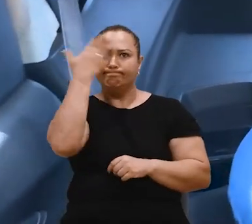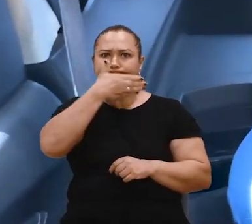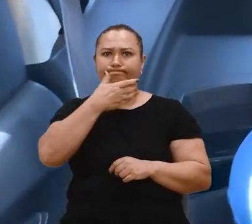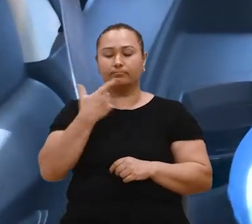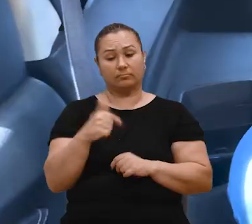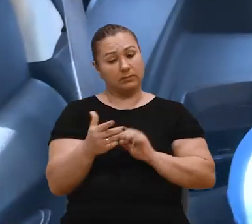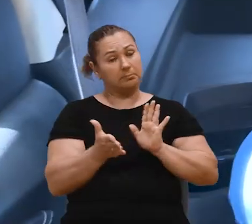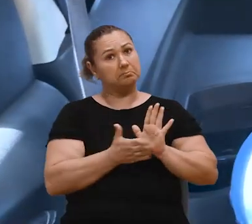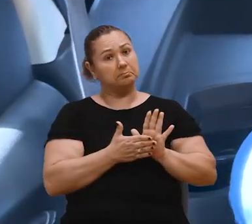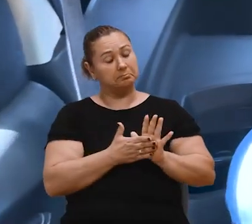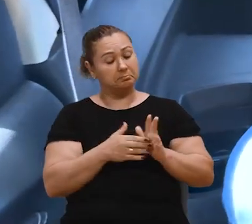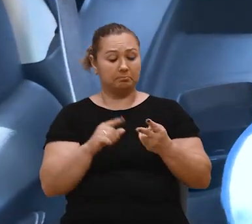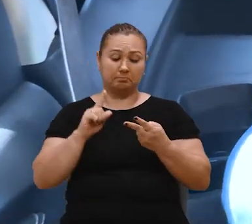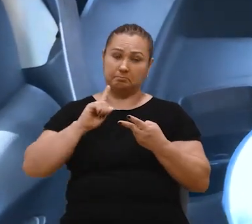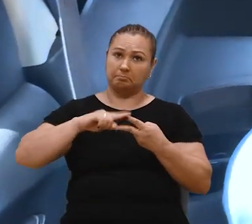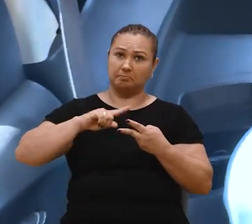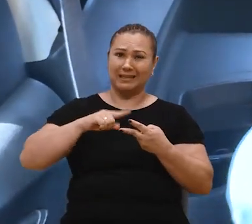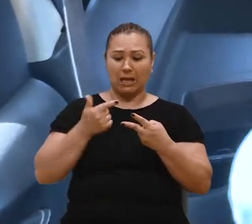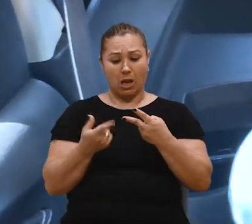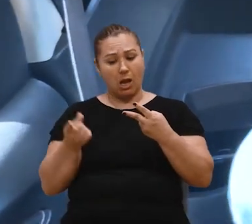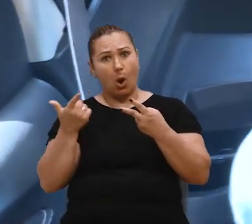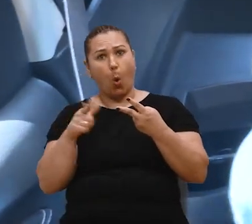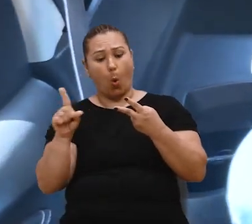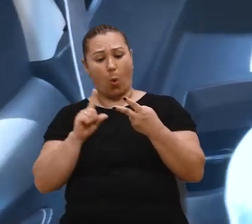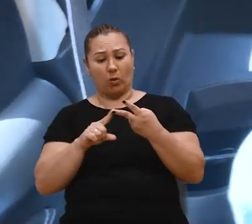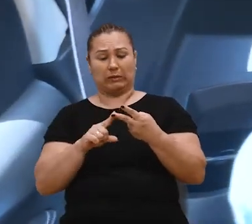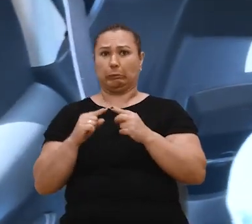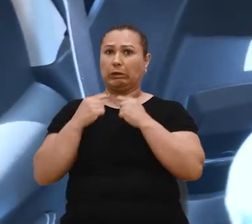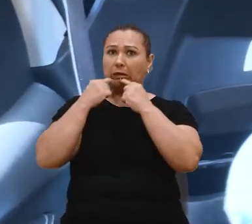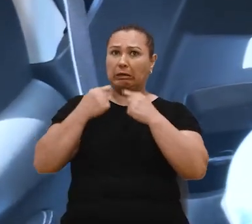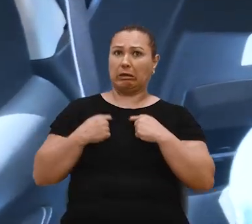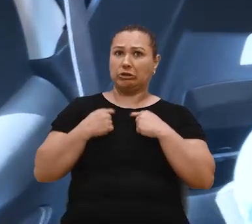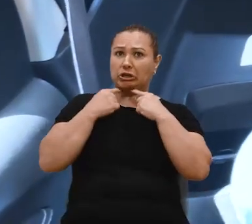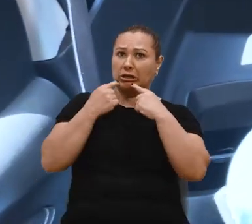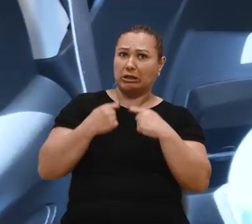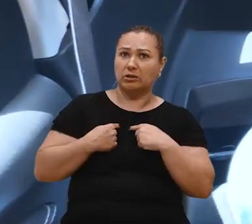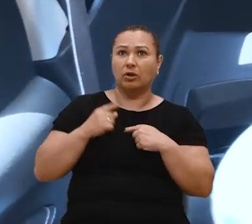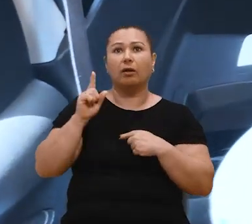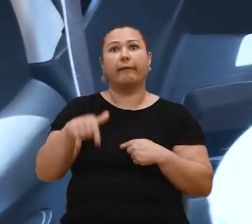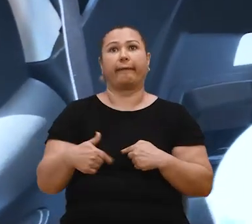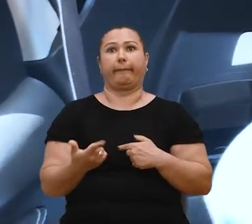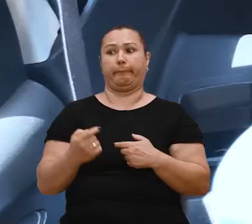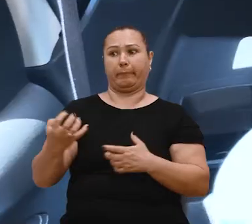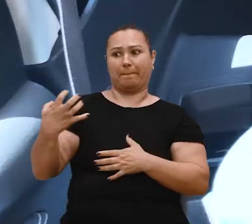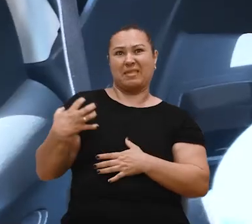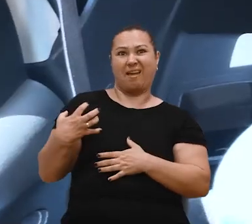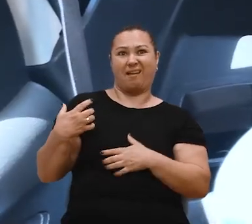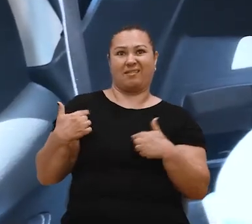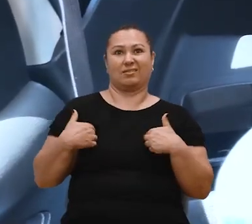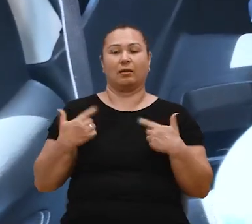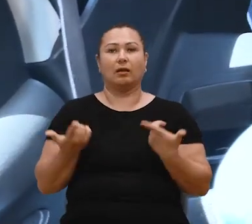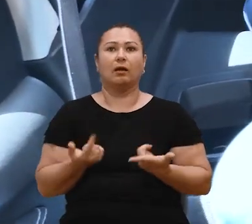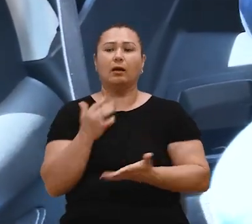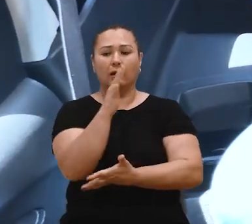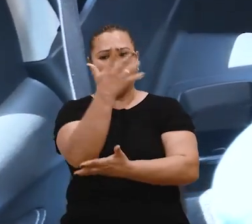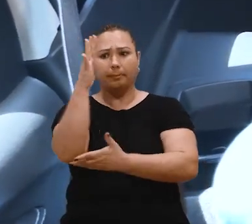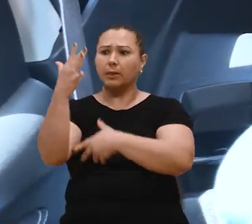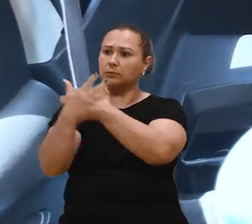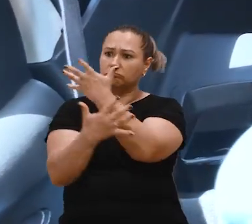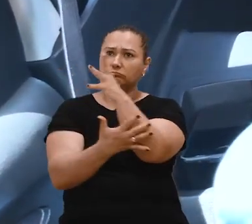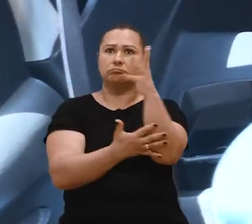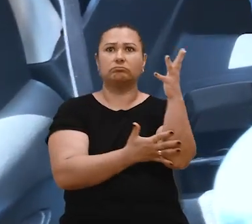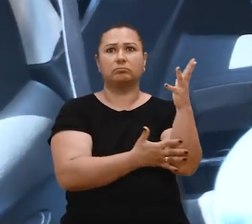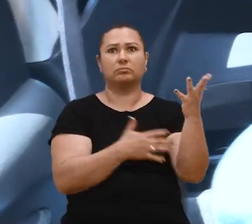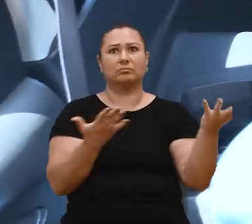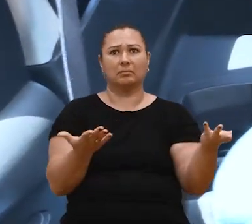outra pauta, que eu sou muito criticado e que me ameaçam, né, é a questão do meio ambiente, né? Que eu digo, são os